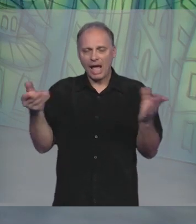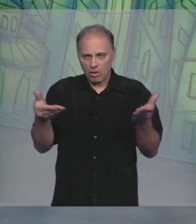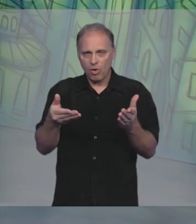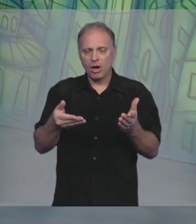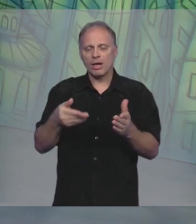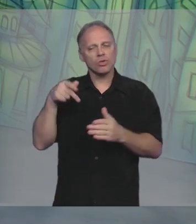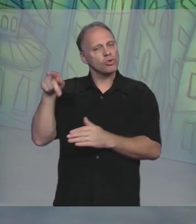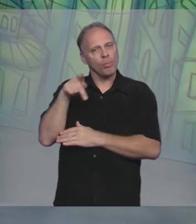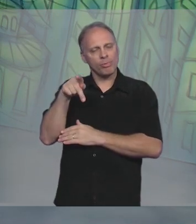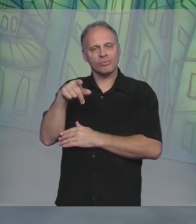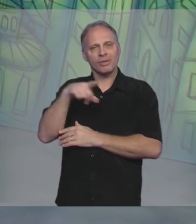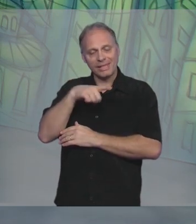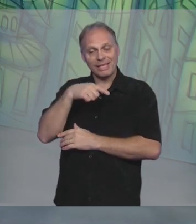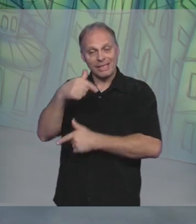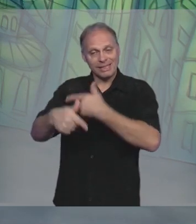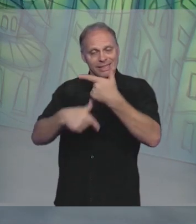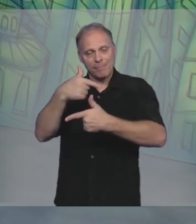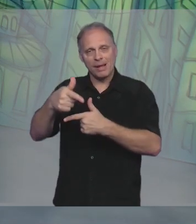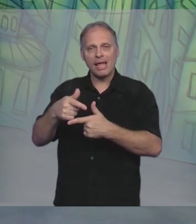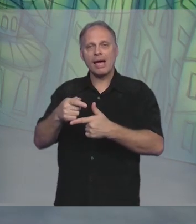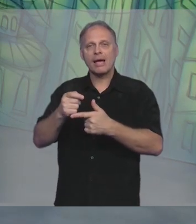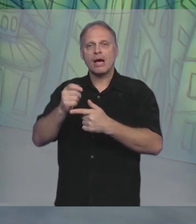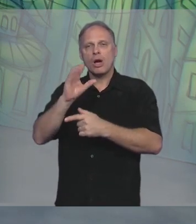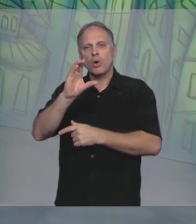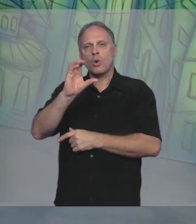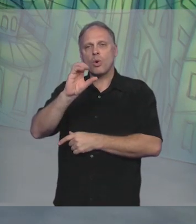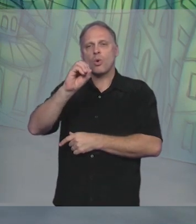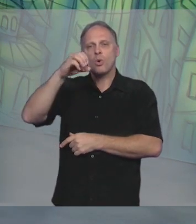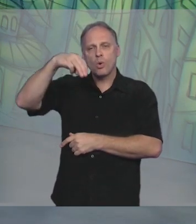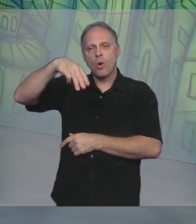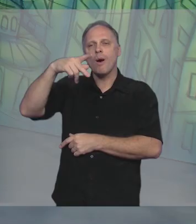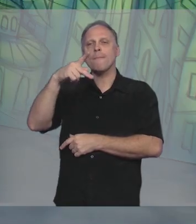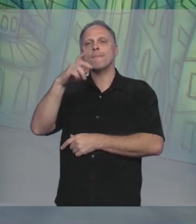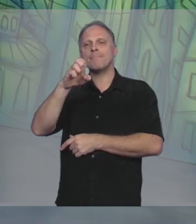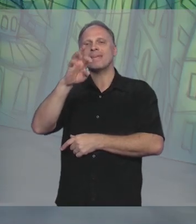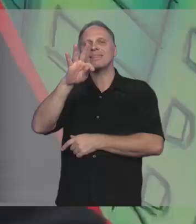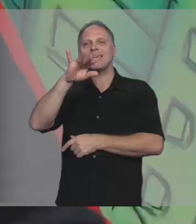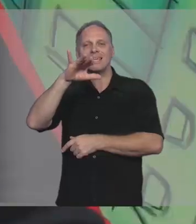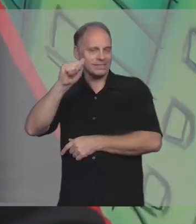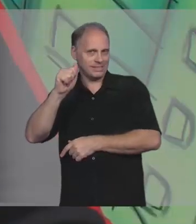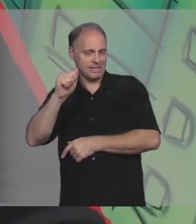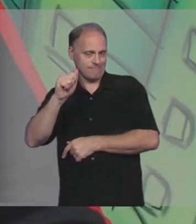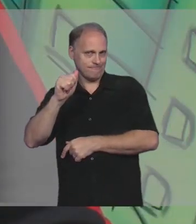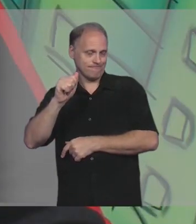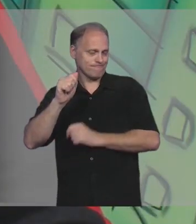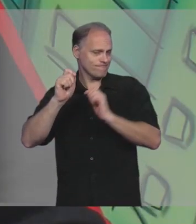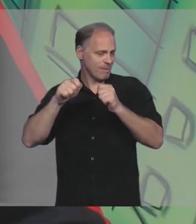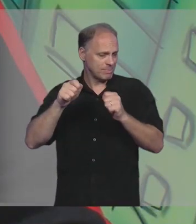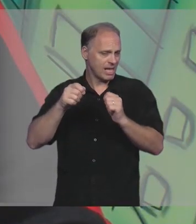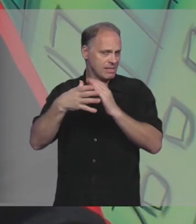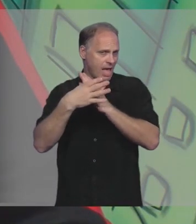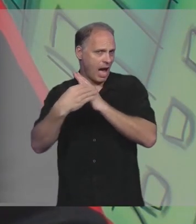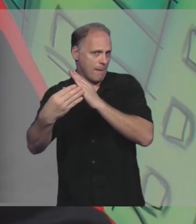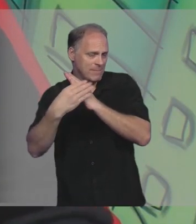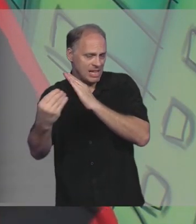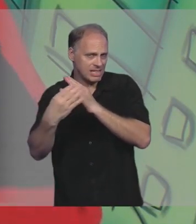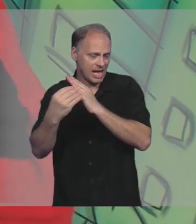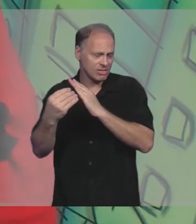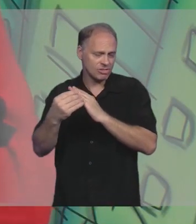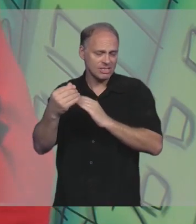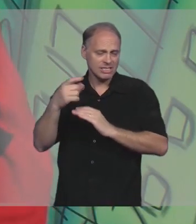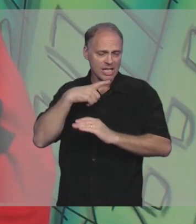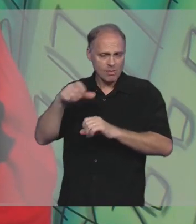esse professor tem que trabalhar por competência, ele, além de manter uma formação disciplinar,